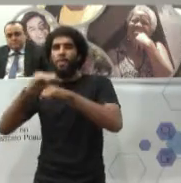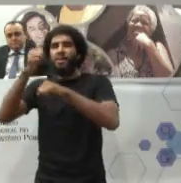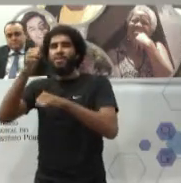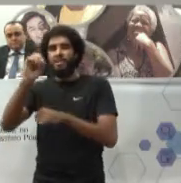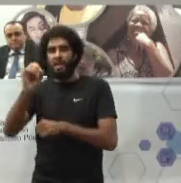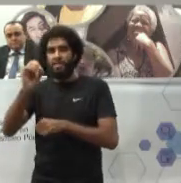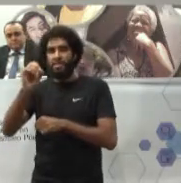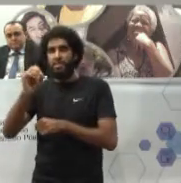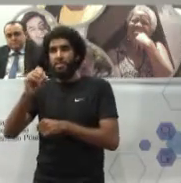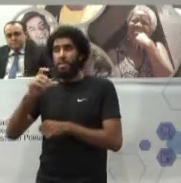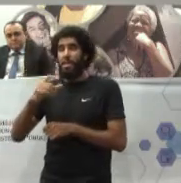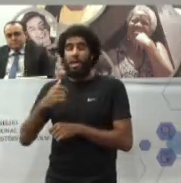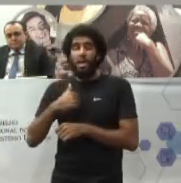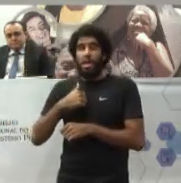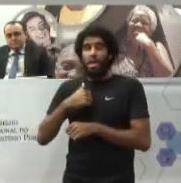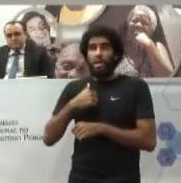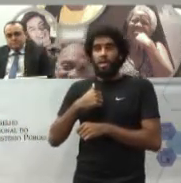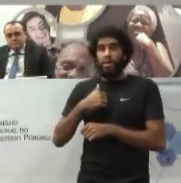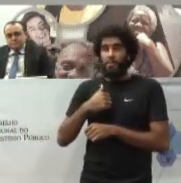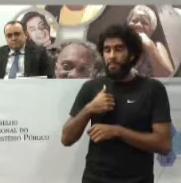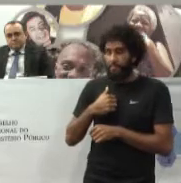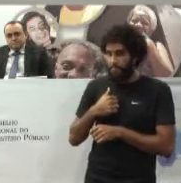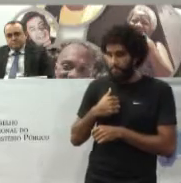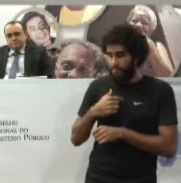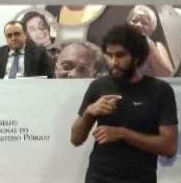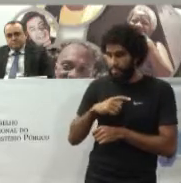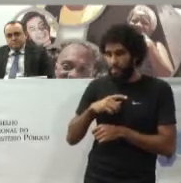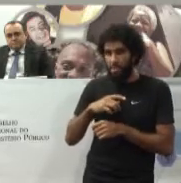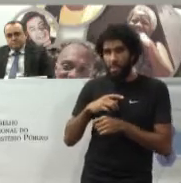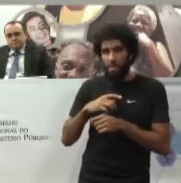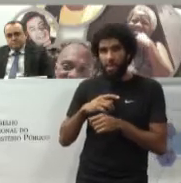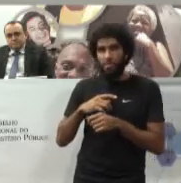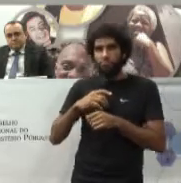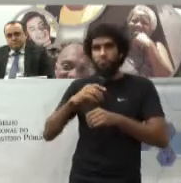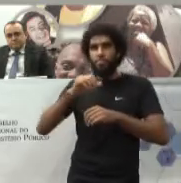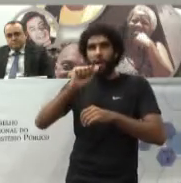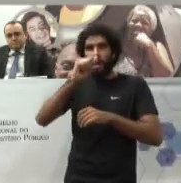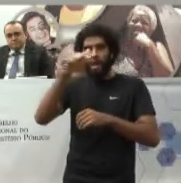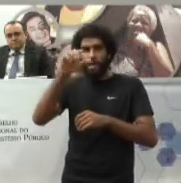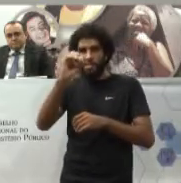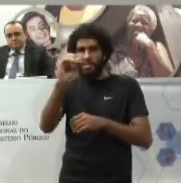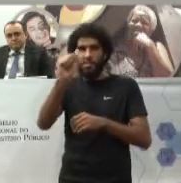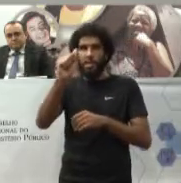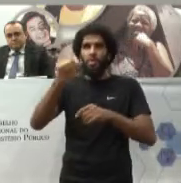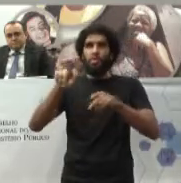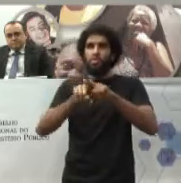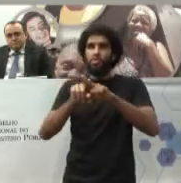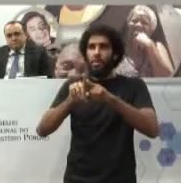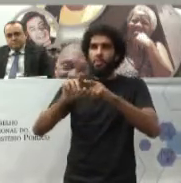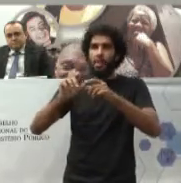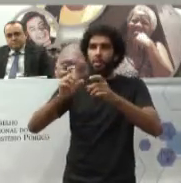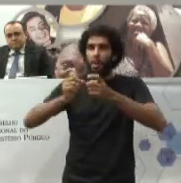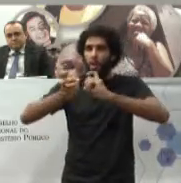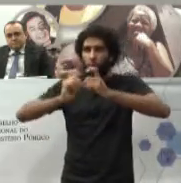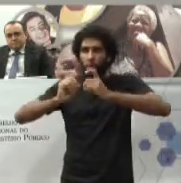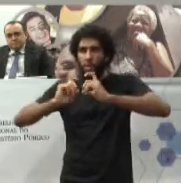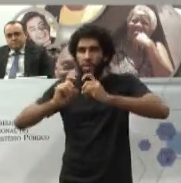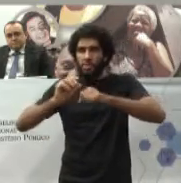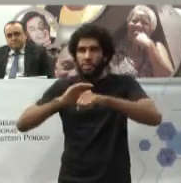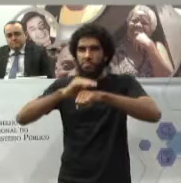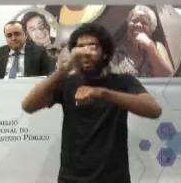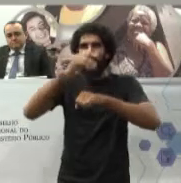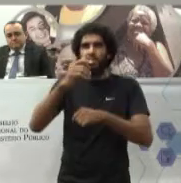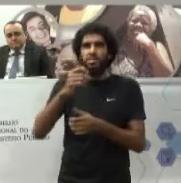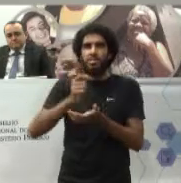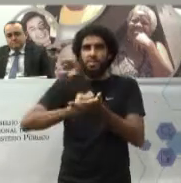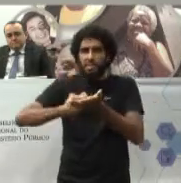conciliar a atuação profissional com a ação política no controle social de coordenar a coleta dos dois milhões de assinaturas que nós